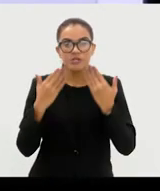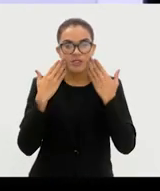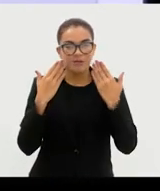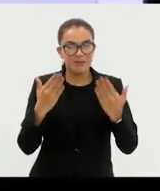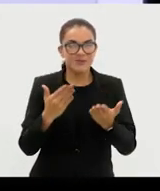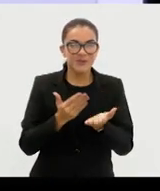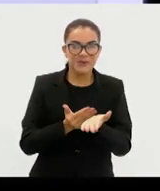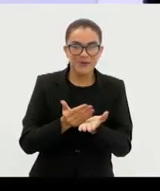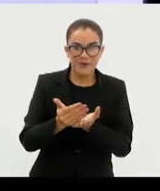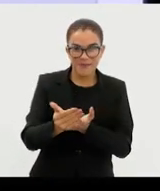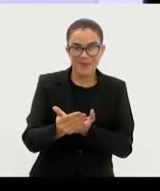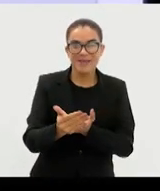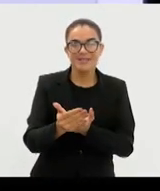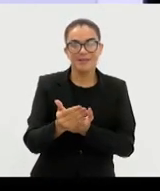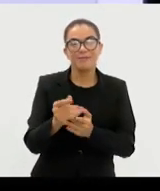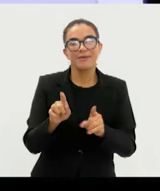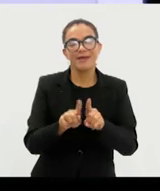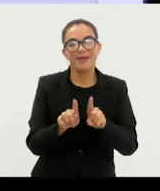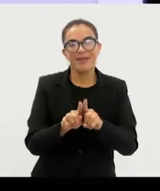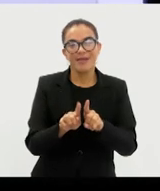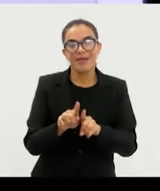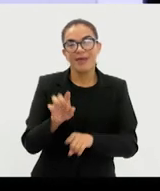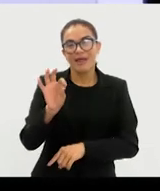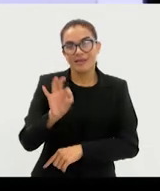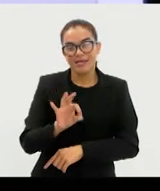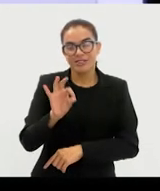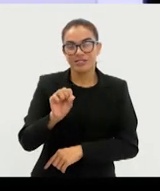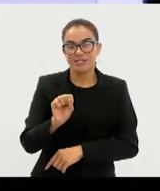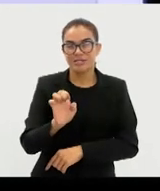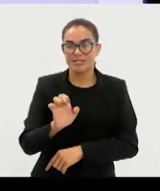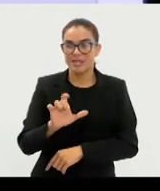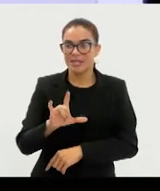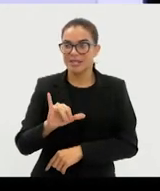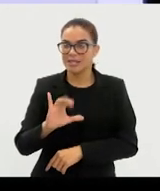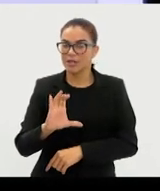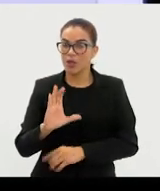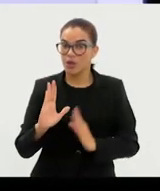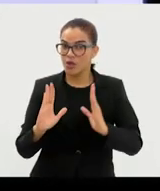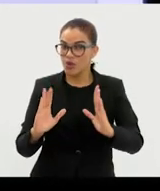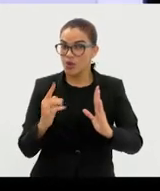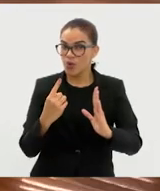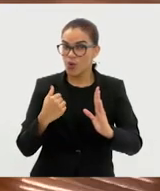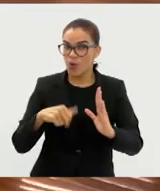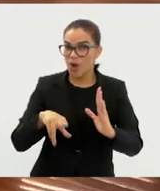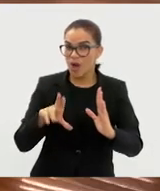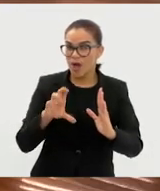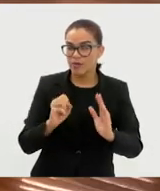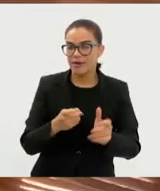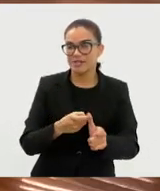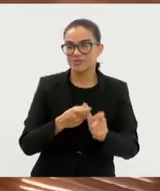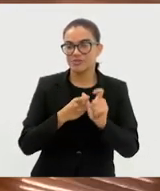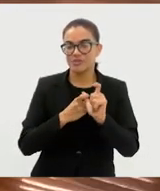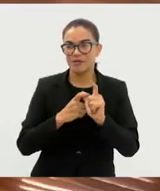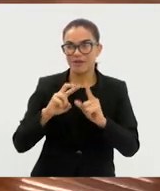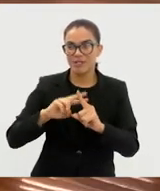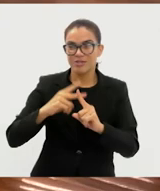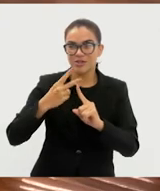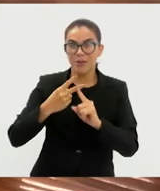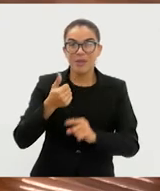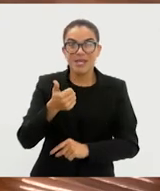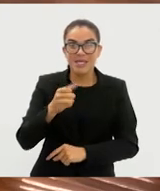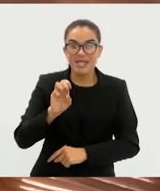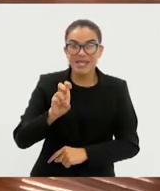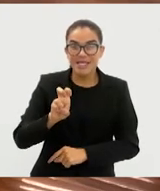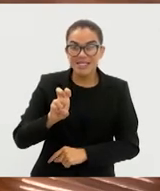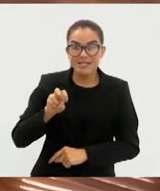início, principalmente a taxa Selic, isso, lá que bateu 13. Isso resume, deputado Luiz Paulo. Em um ano, a dívida sobe 15 bi. Quando